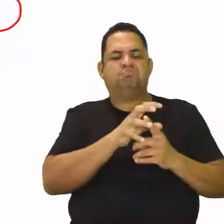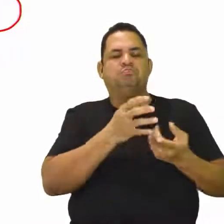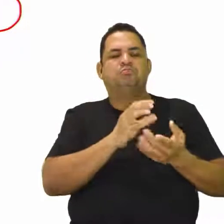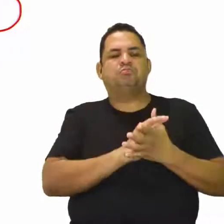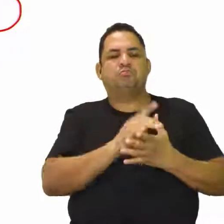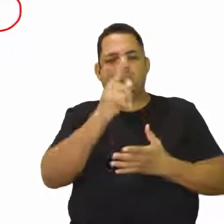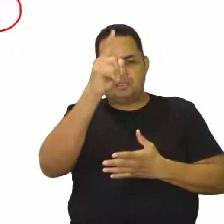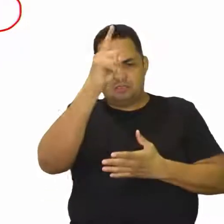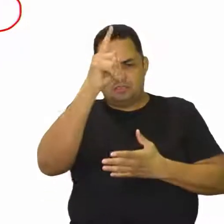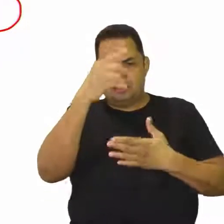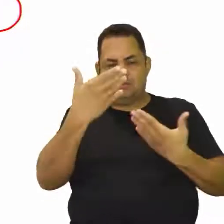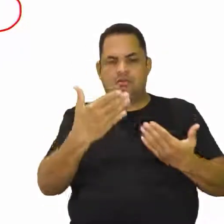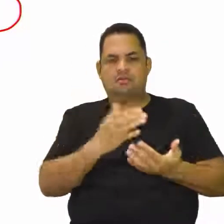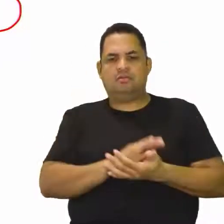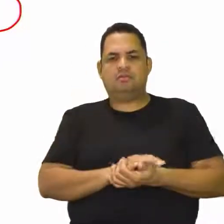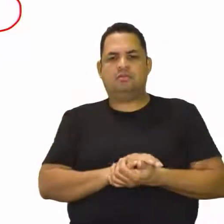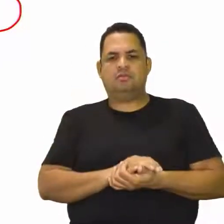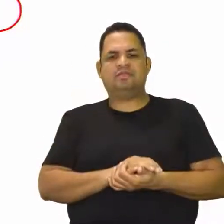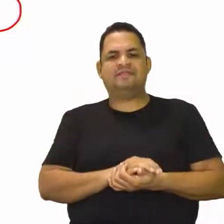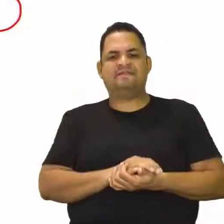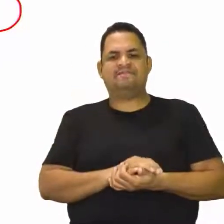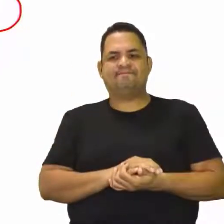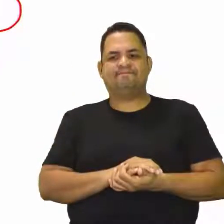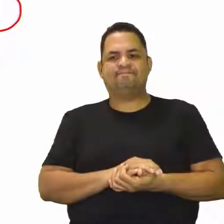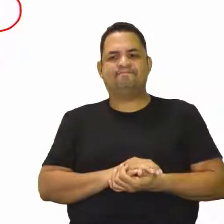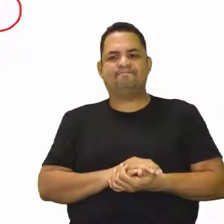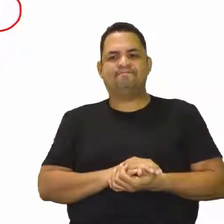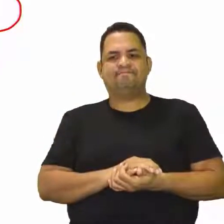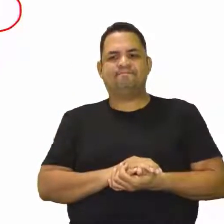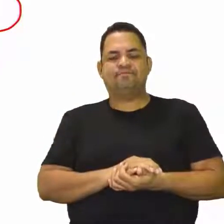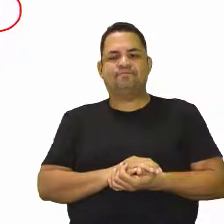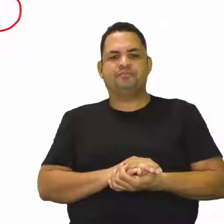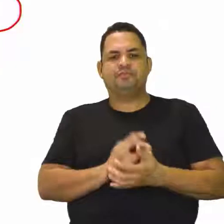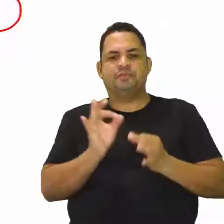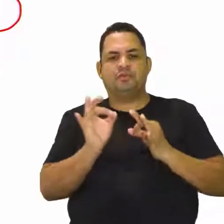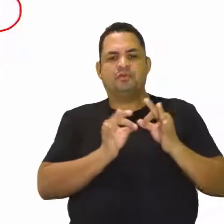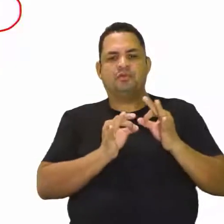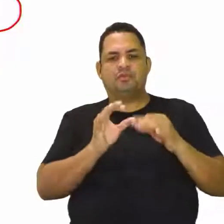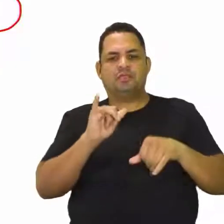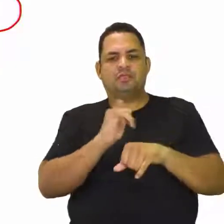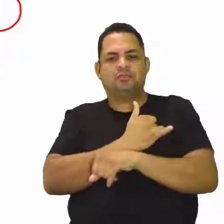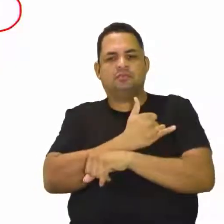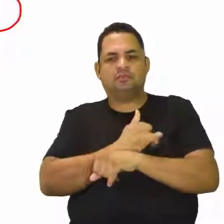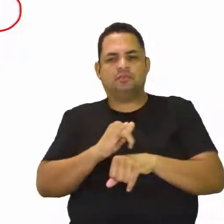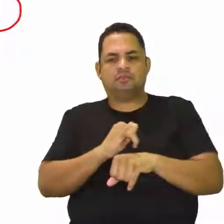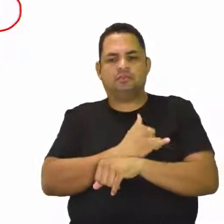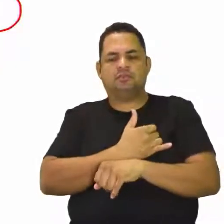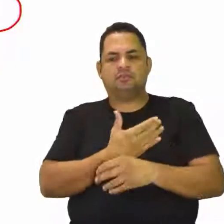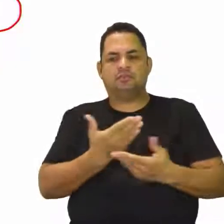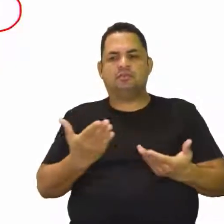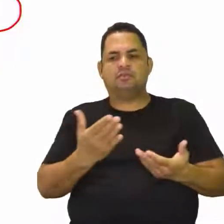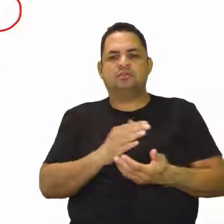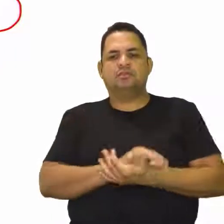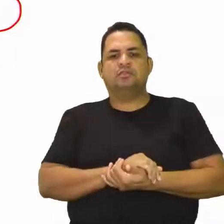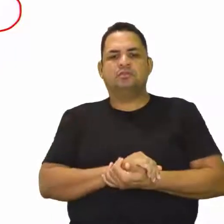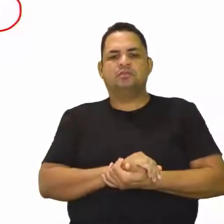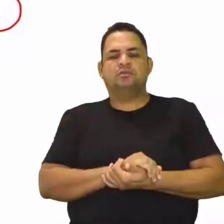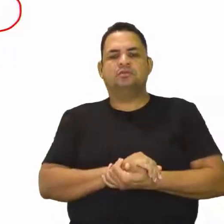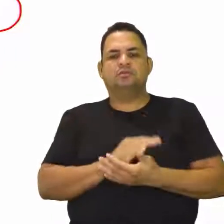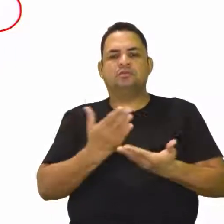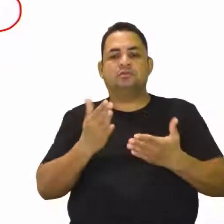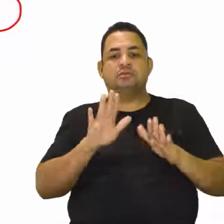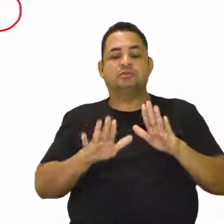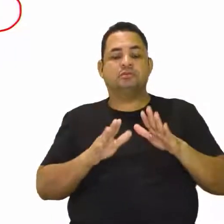ofensiva alemã? Eles vão montar a estratégia, tá? Talvez, se não